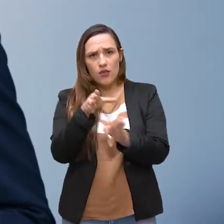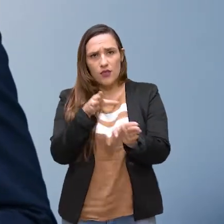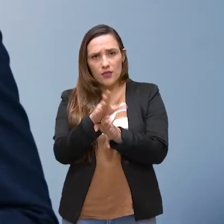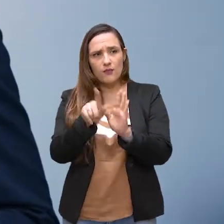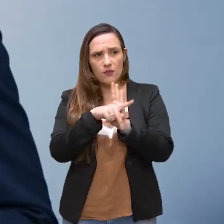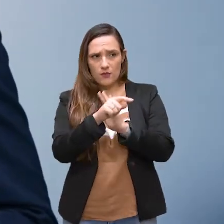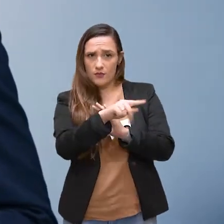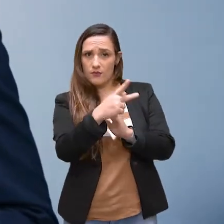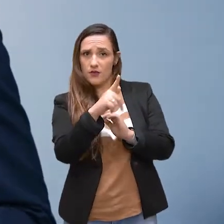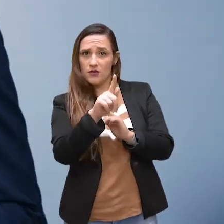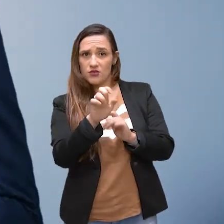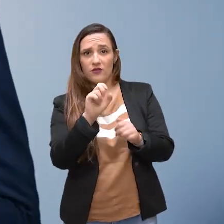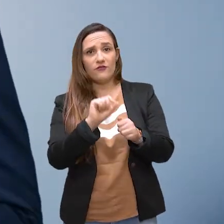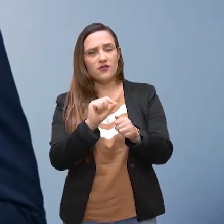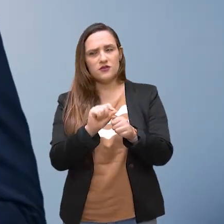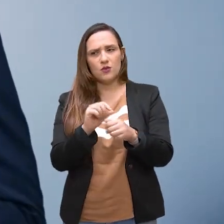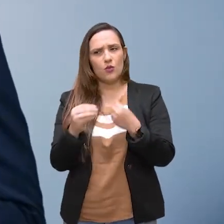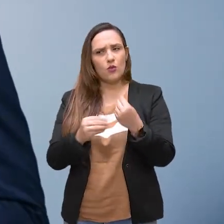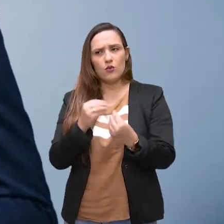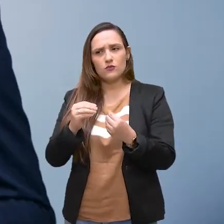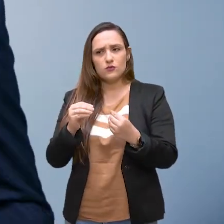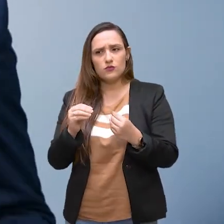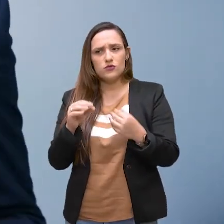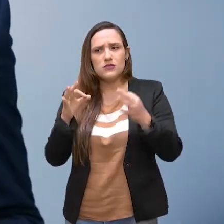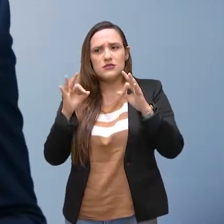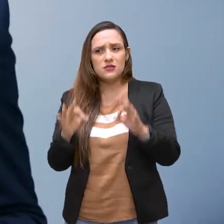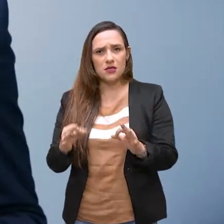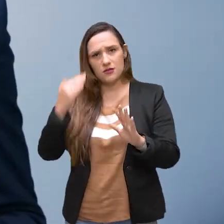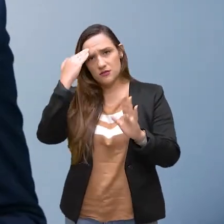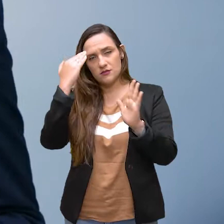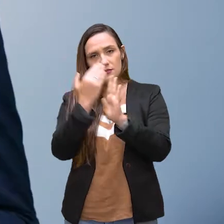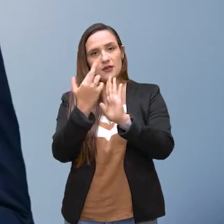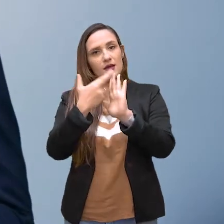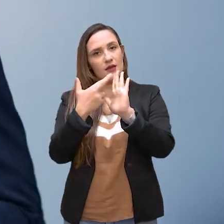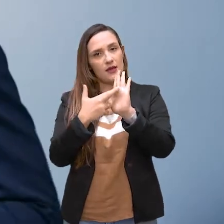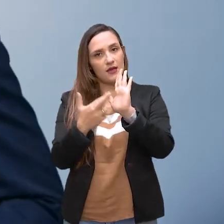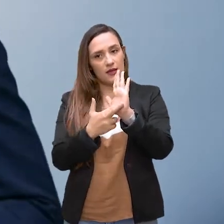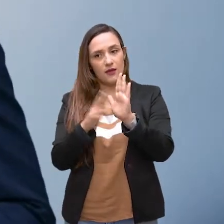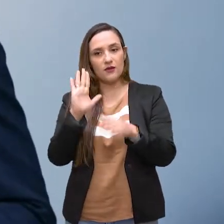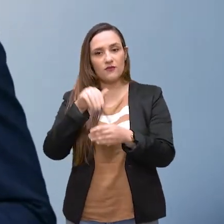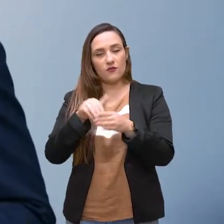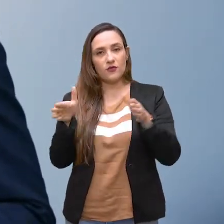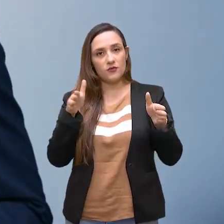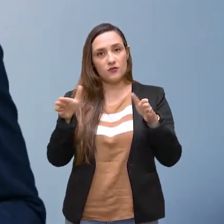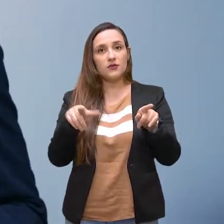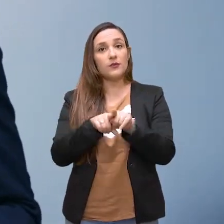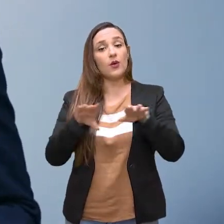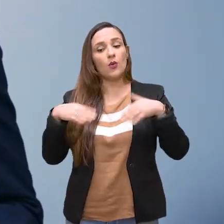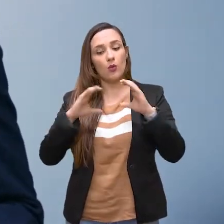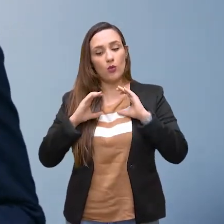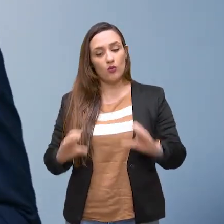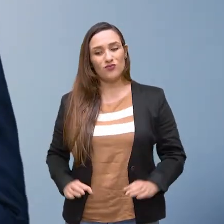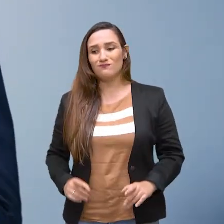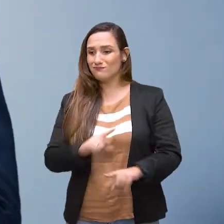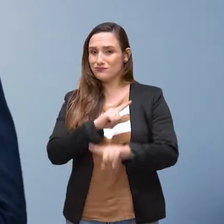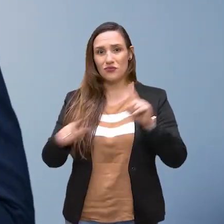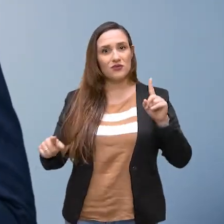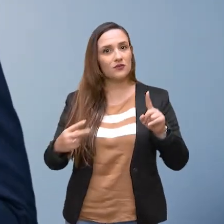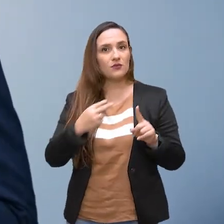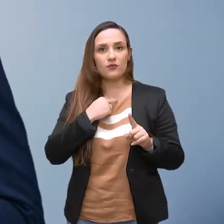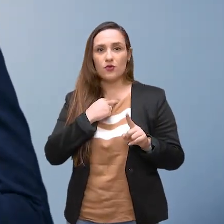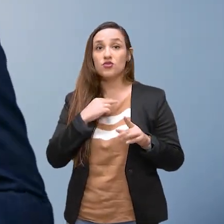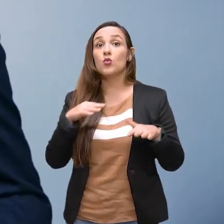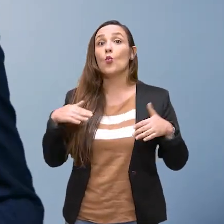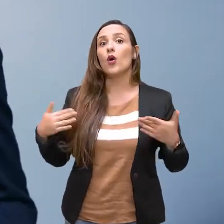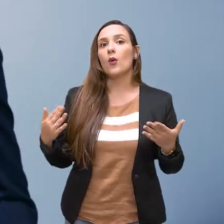Estado de Mato Grosso do Sul para orientá-los sobre as regras eleitorais e as condutas vedadas, ou seja, aquilo que